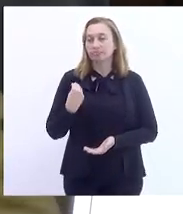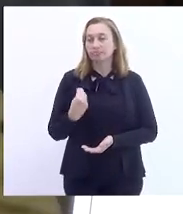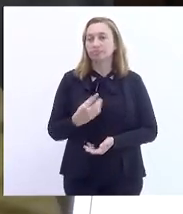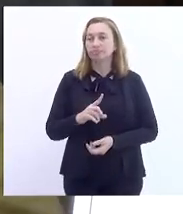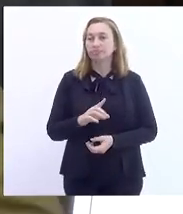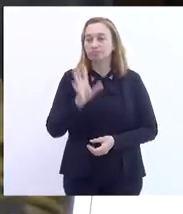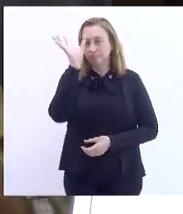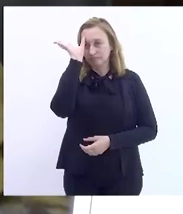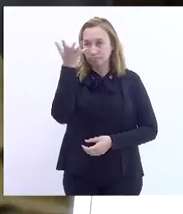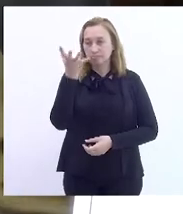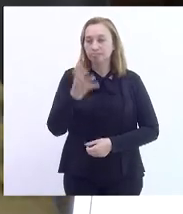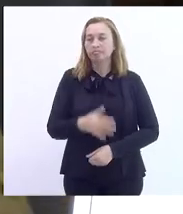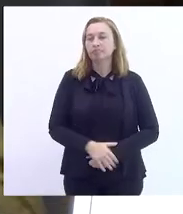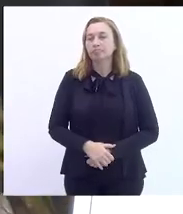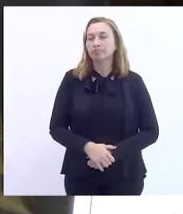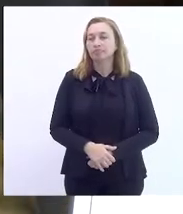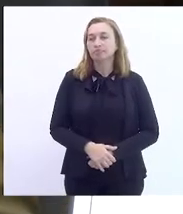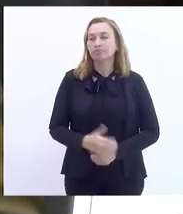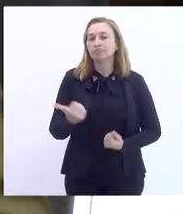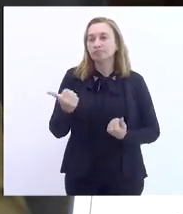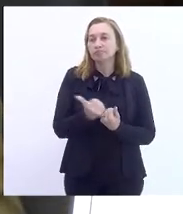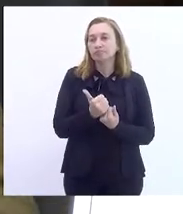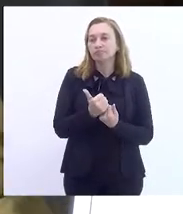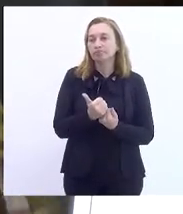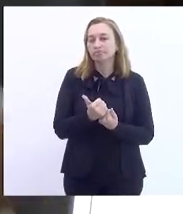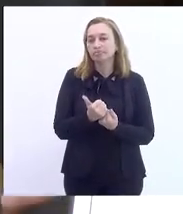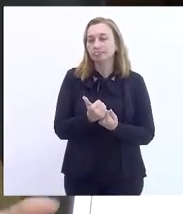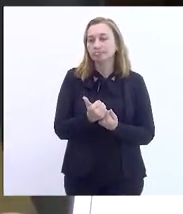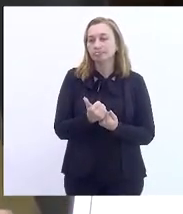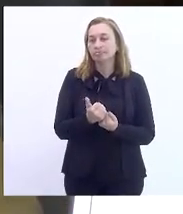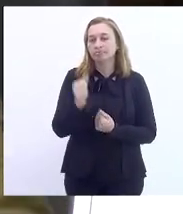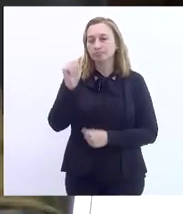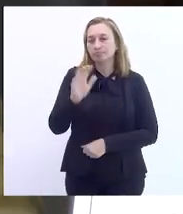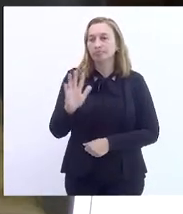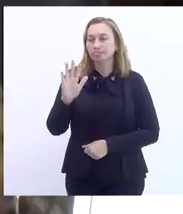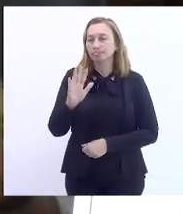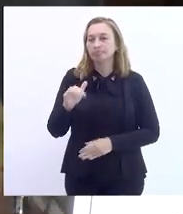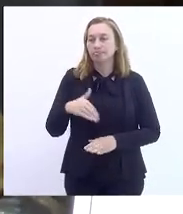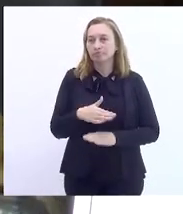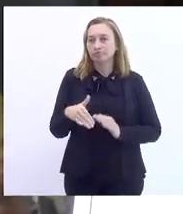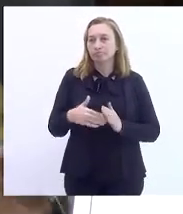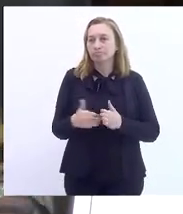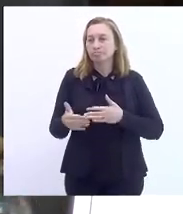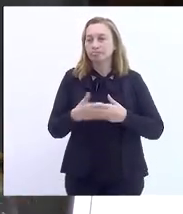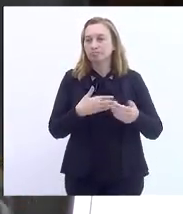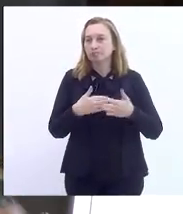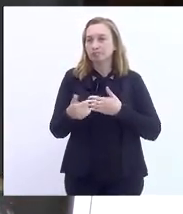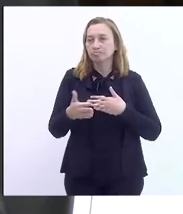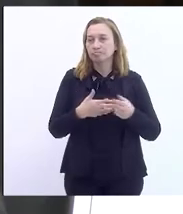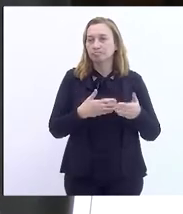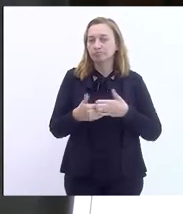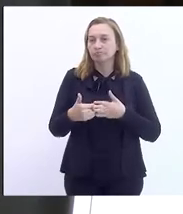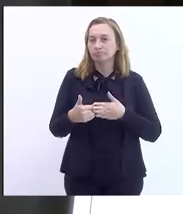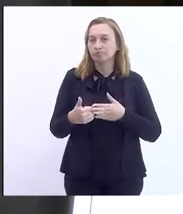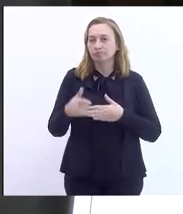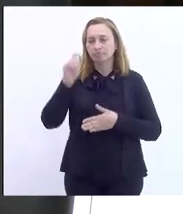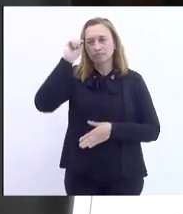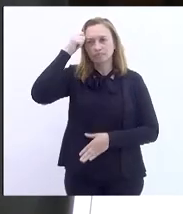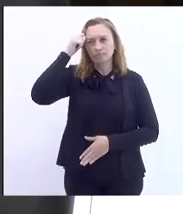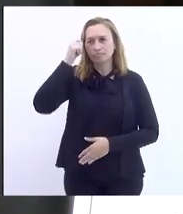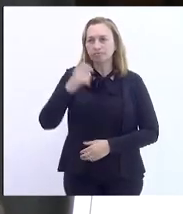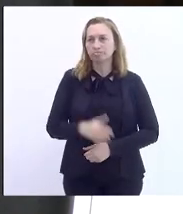resolveram resolvemos apoiar a nível Nacional todo e qualquer candidato Negro